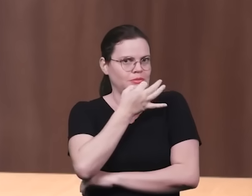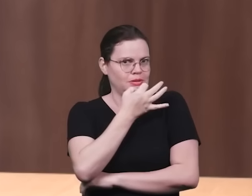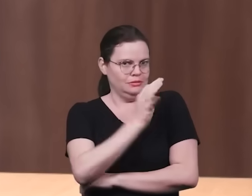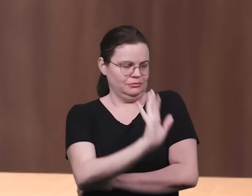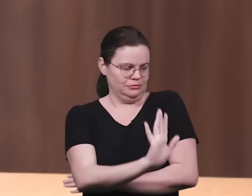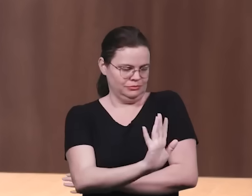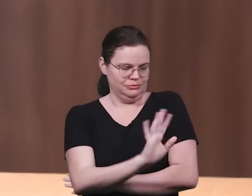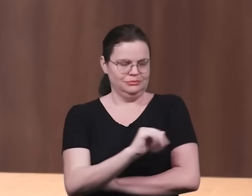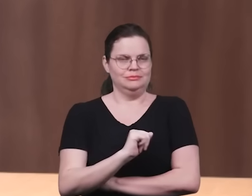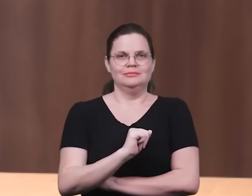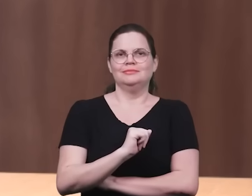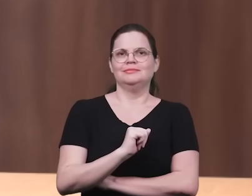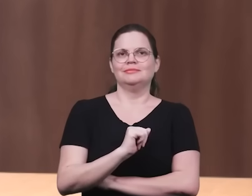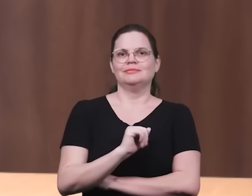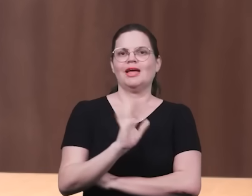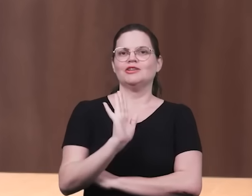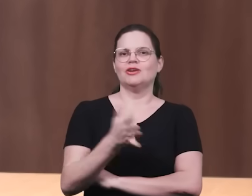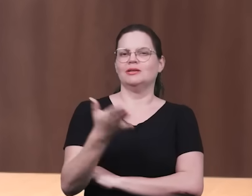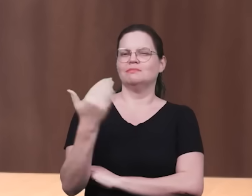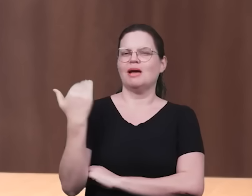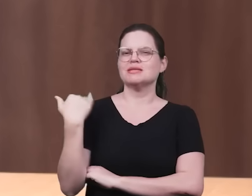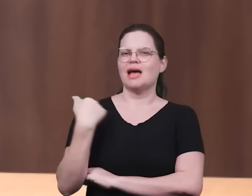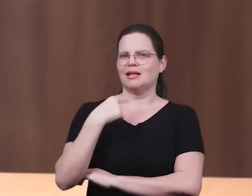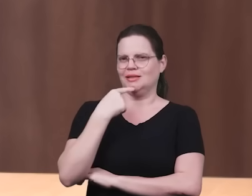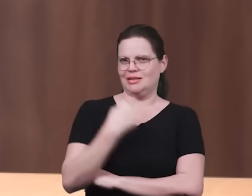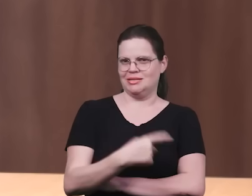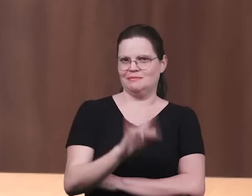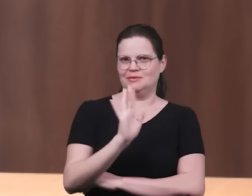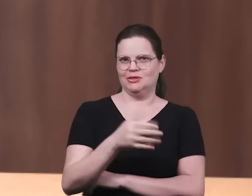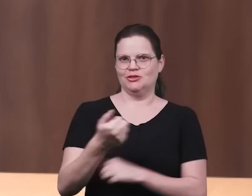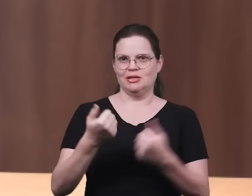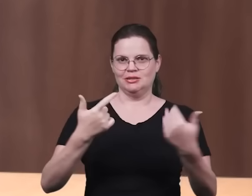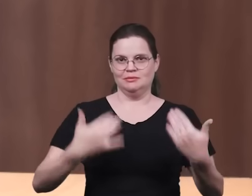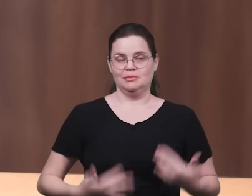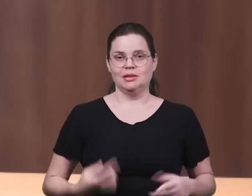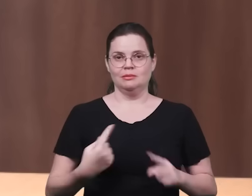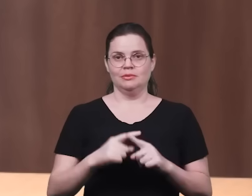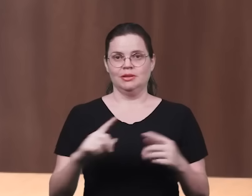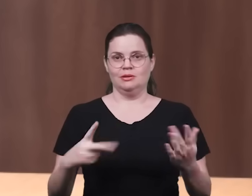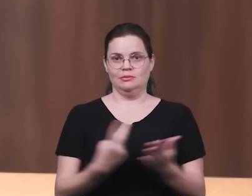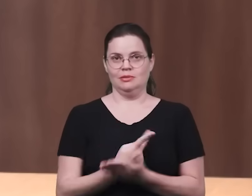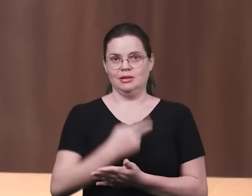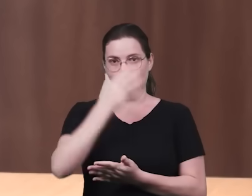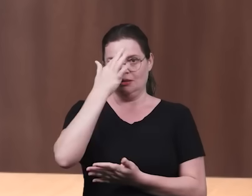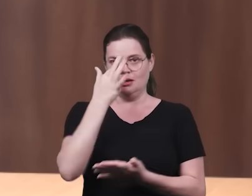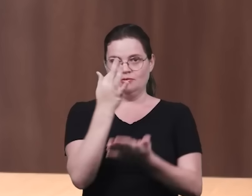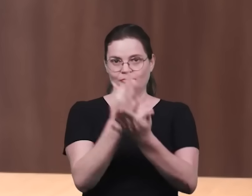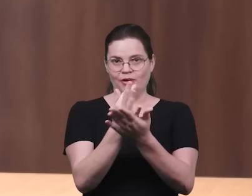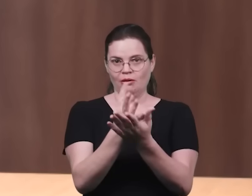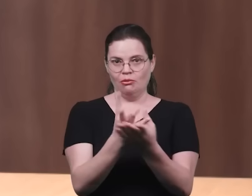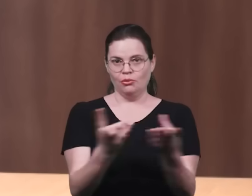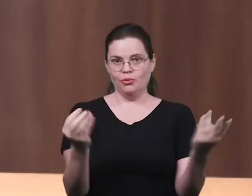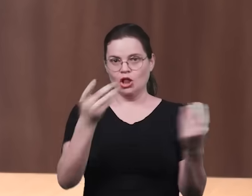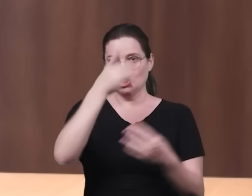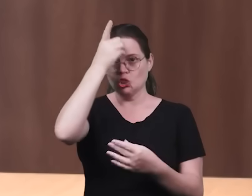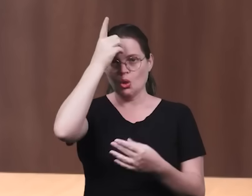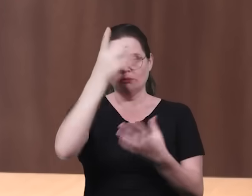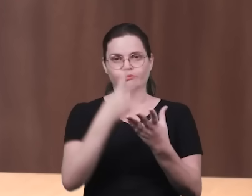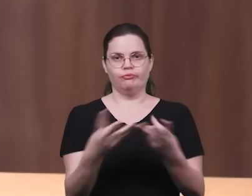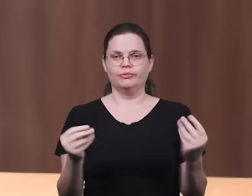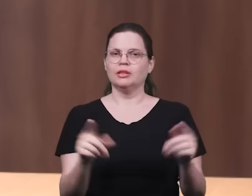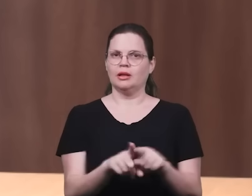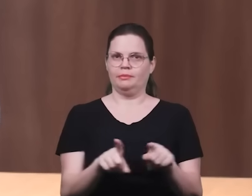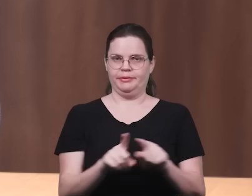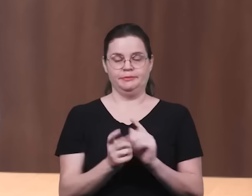é o que nós falamos no programa da semana passada, né? Quando acaba a fé, o dom vai embora, né? O dom espiritual vai